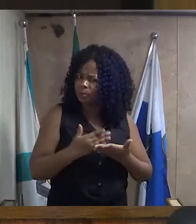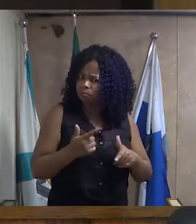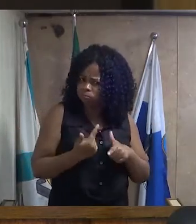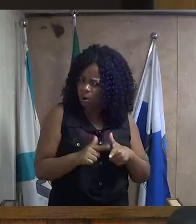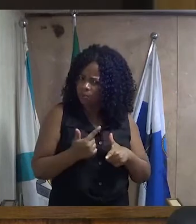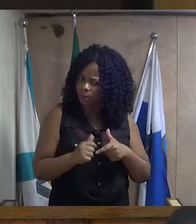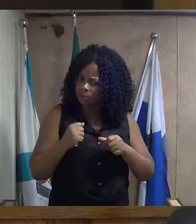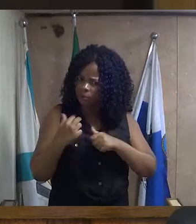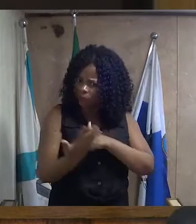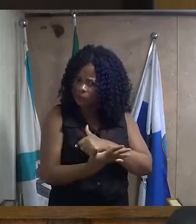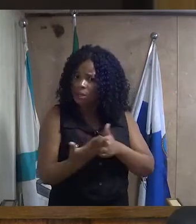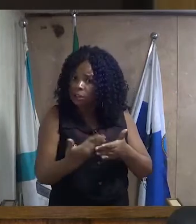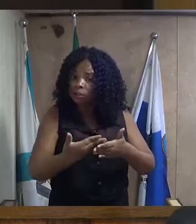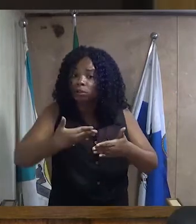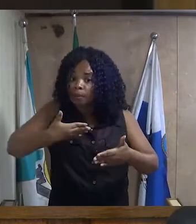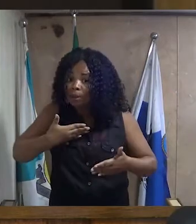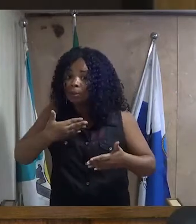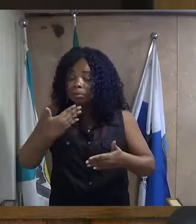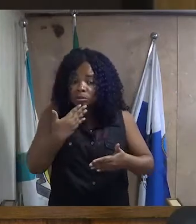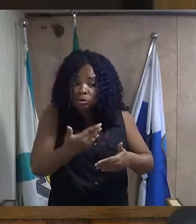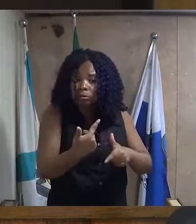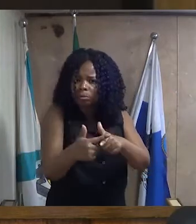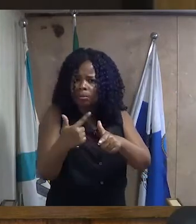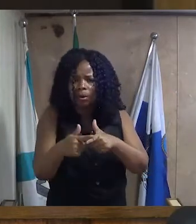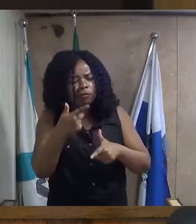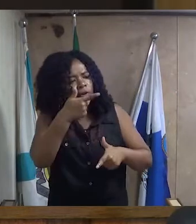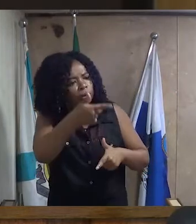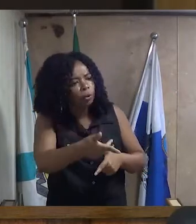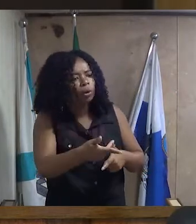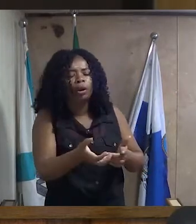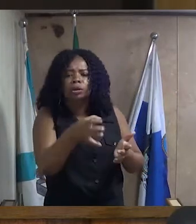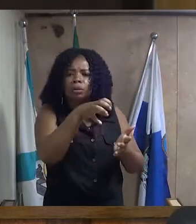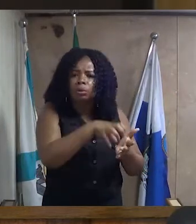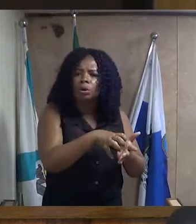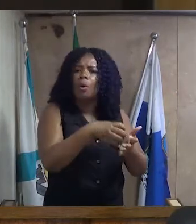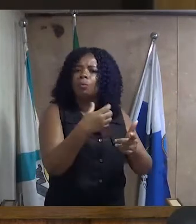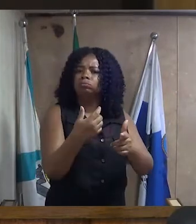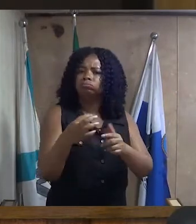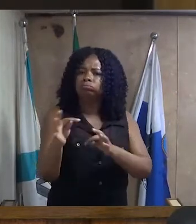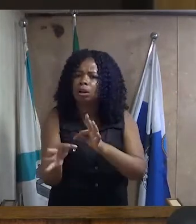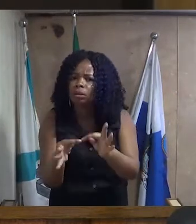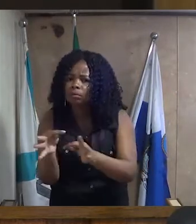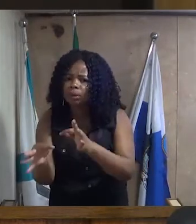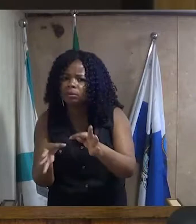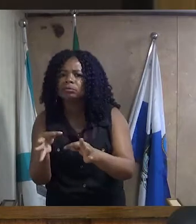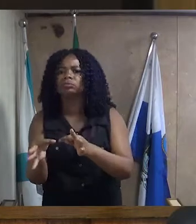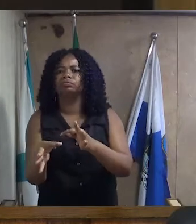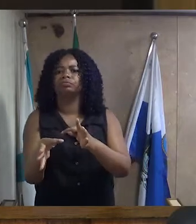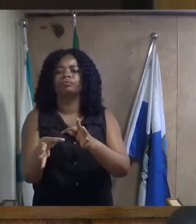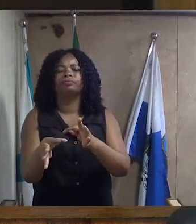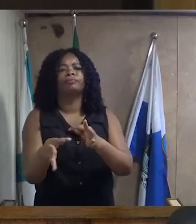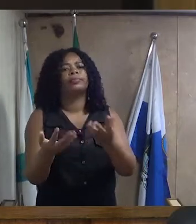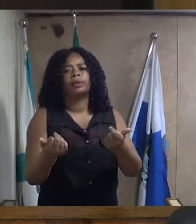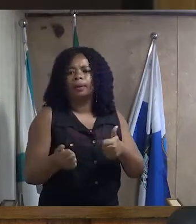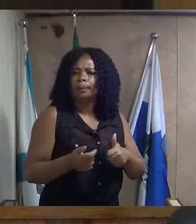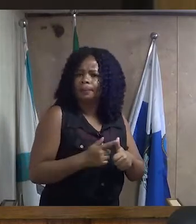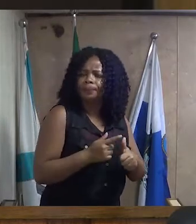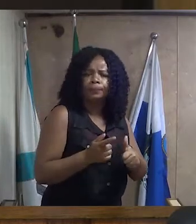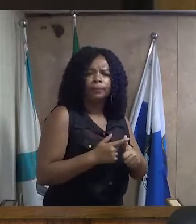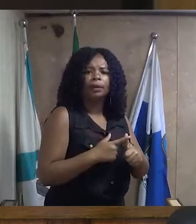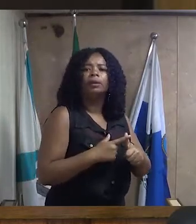se antecipou, estabeleceu um tratamento aqui de primeira para as pessoas acometidas com esse